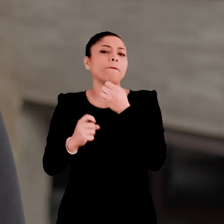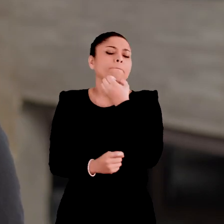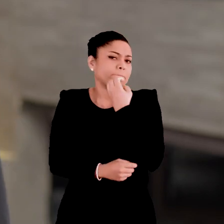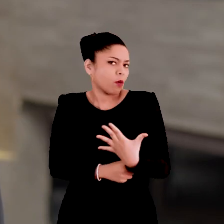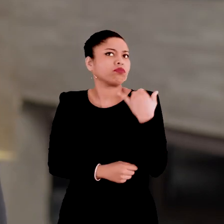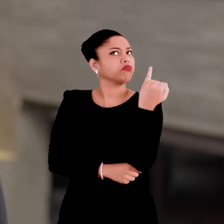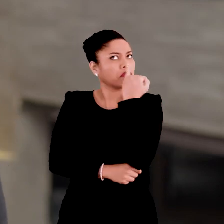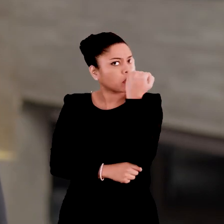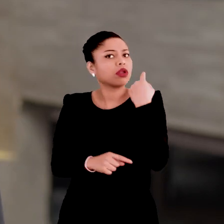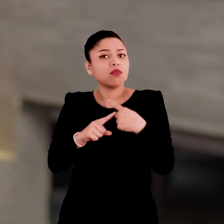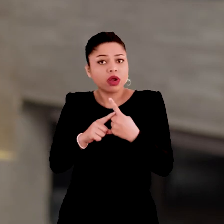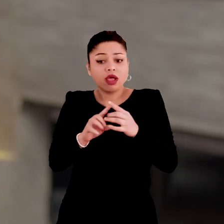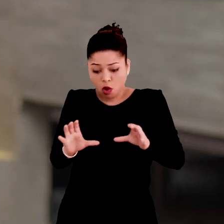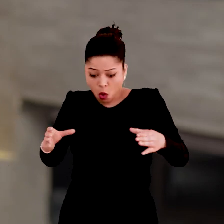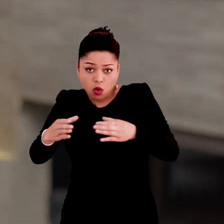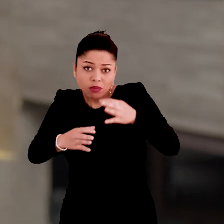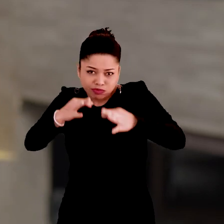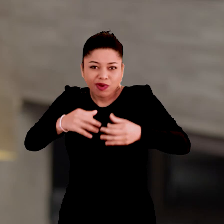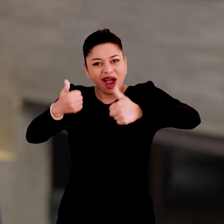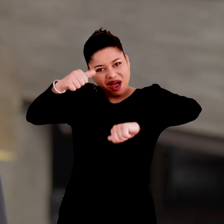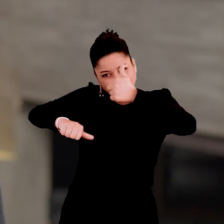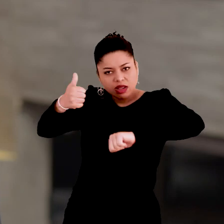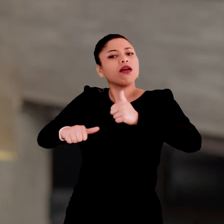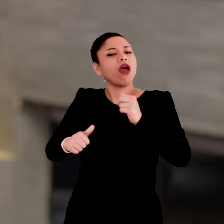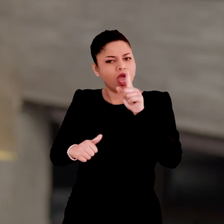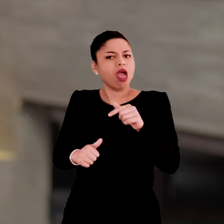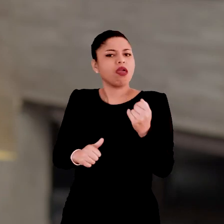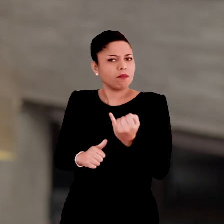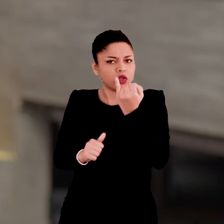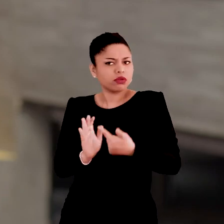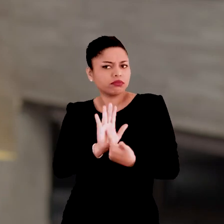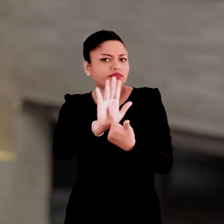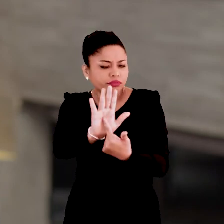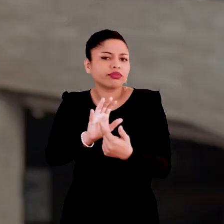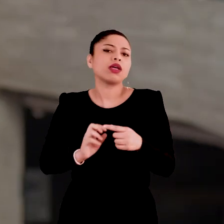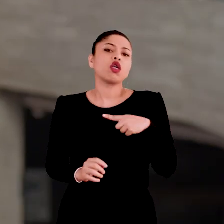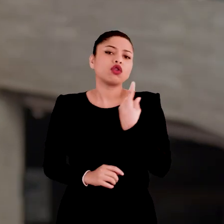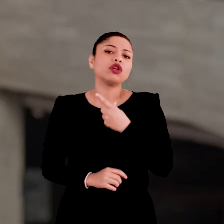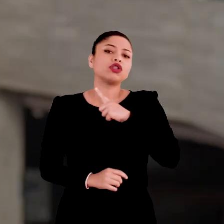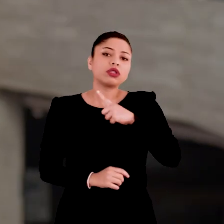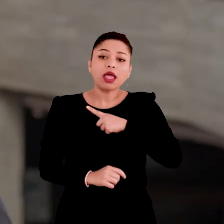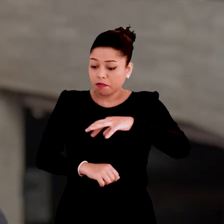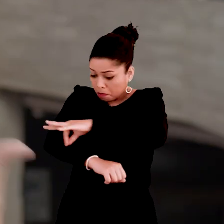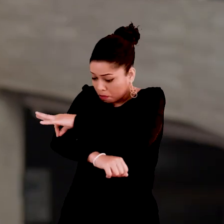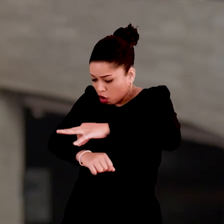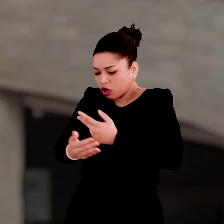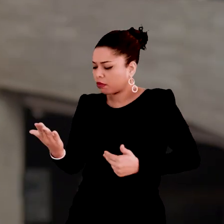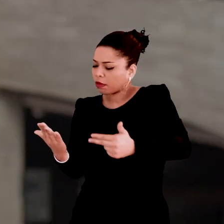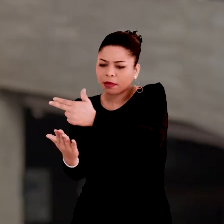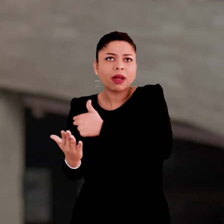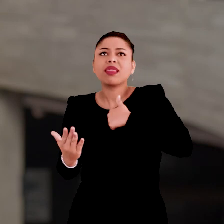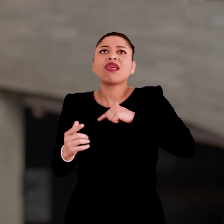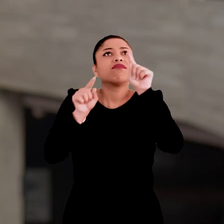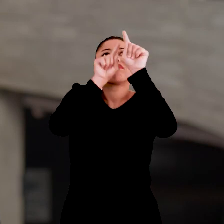muito relevante para o que está sendo apresentado. Acho que a gente tem trabalhos que vêm de diversas partes